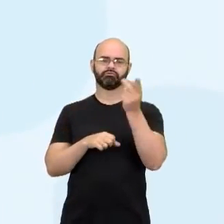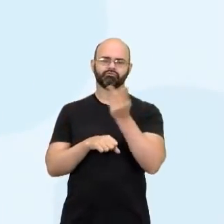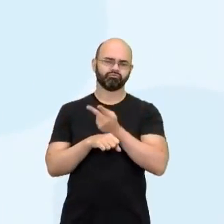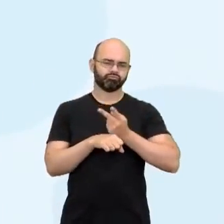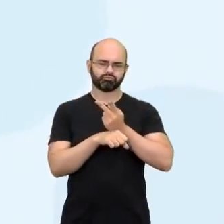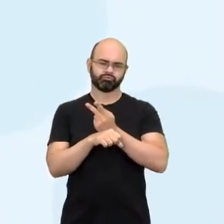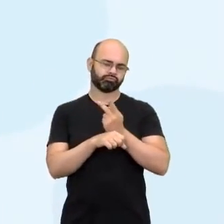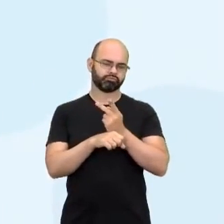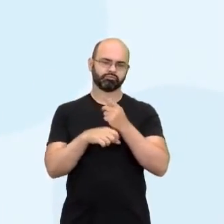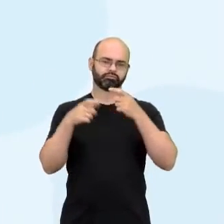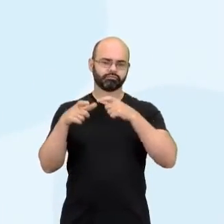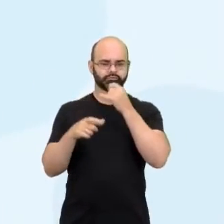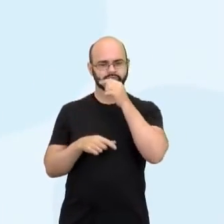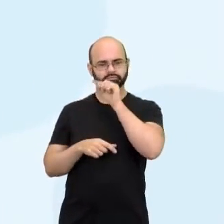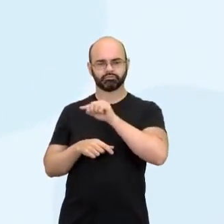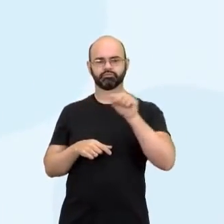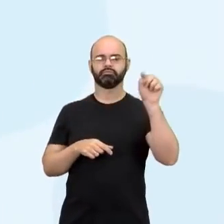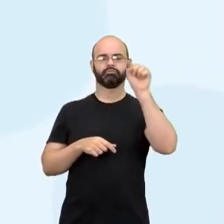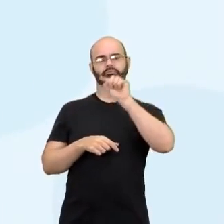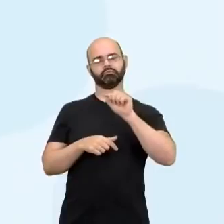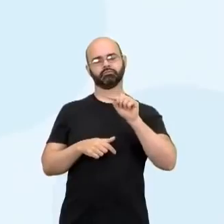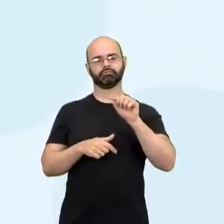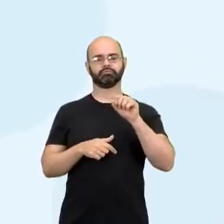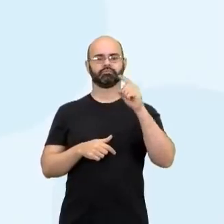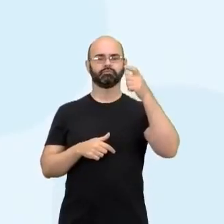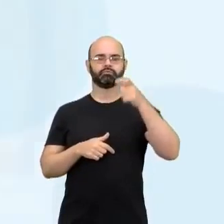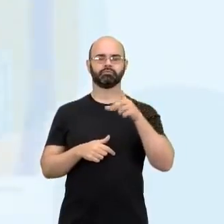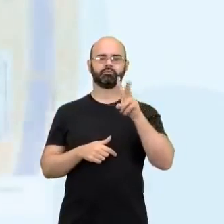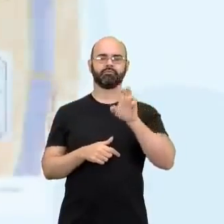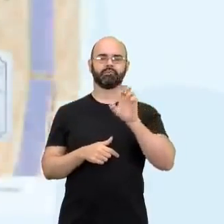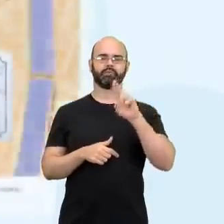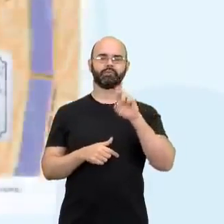como é que as coisas que tem em Verona, né?